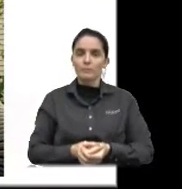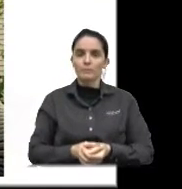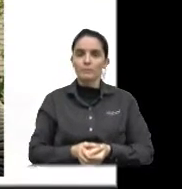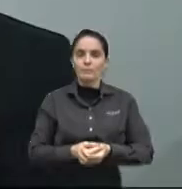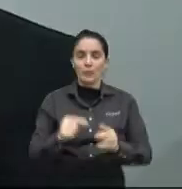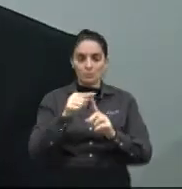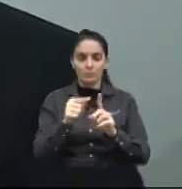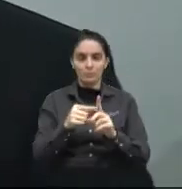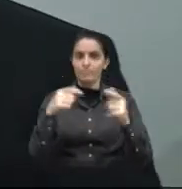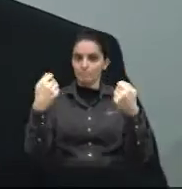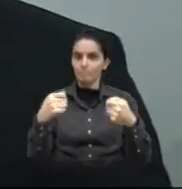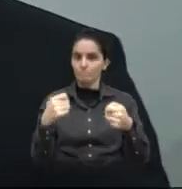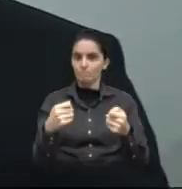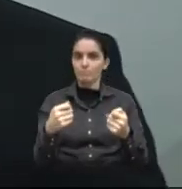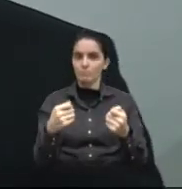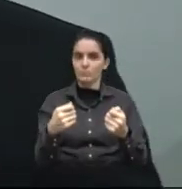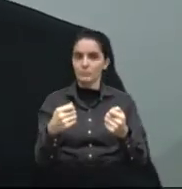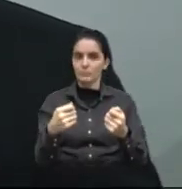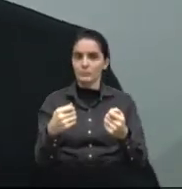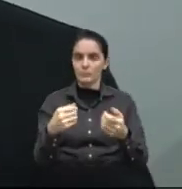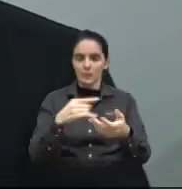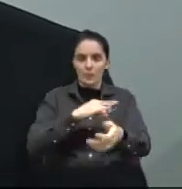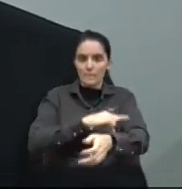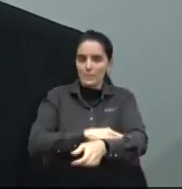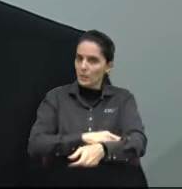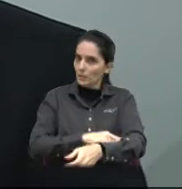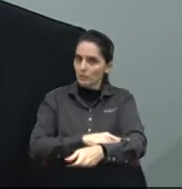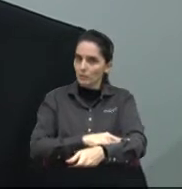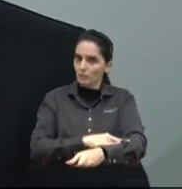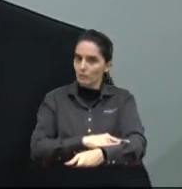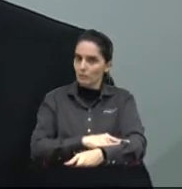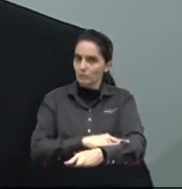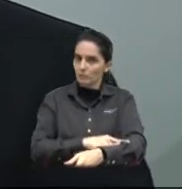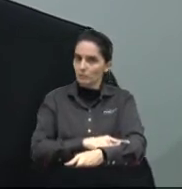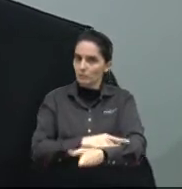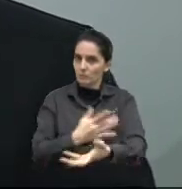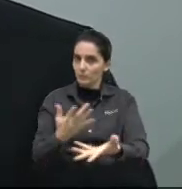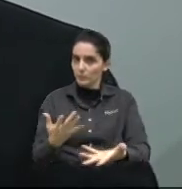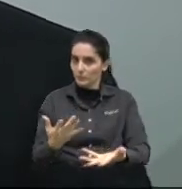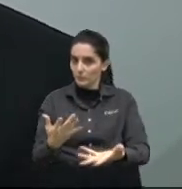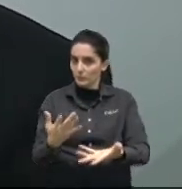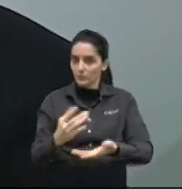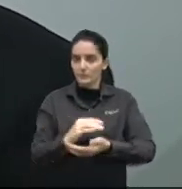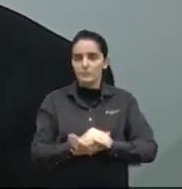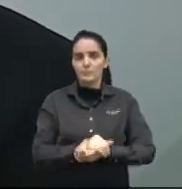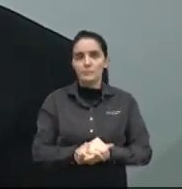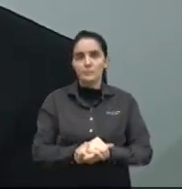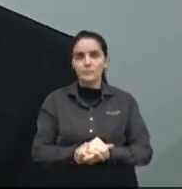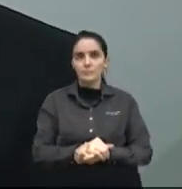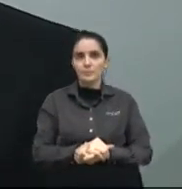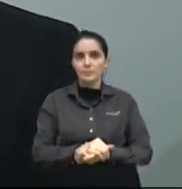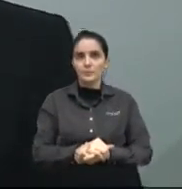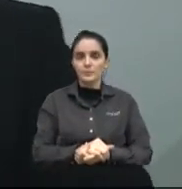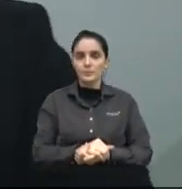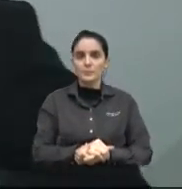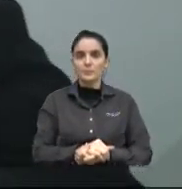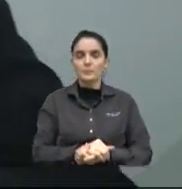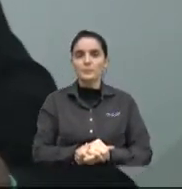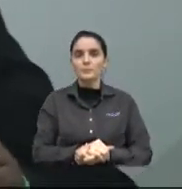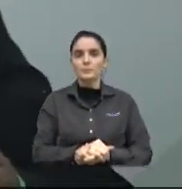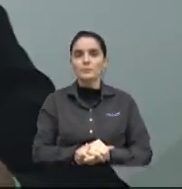sobre os banheiros especificamente nós vamos colocar a questão dos banheiros